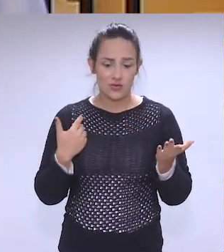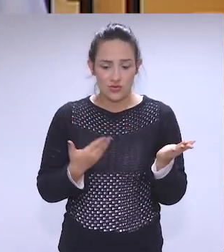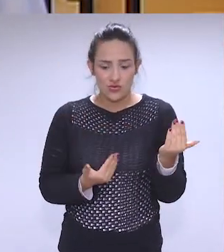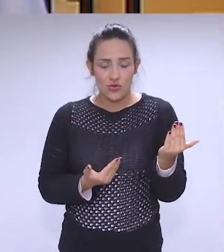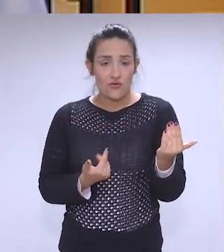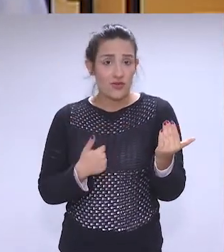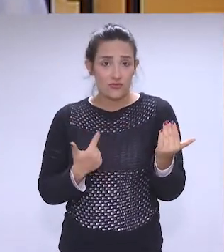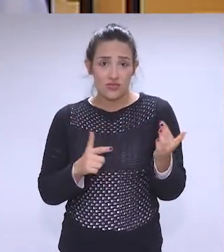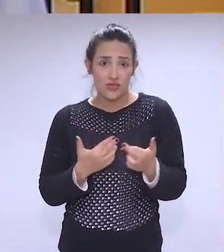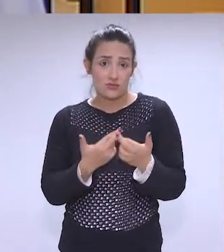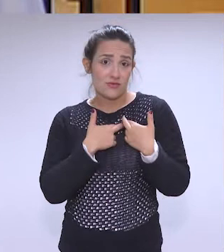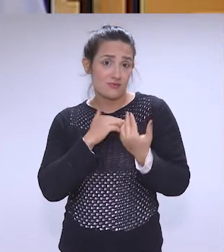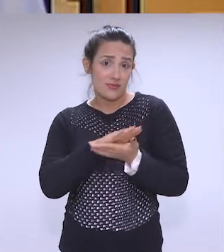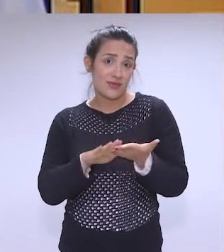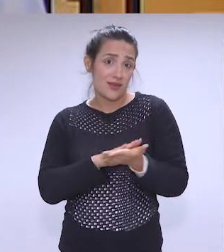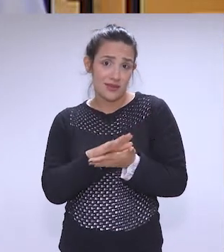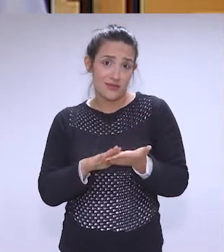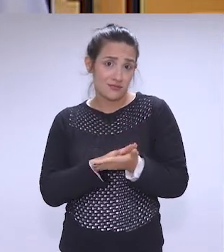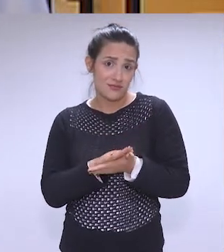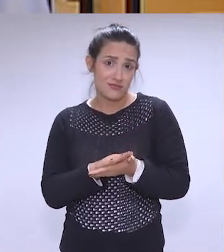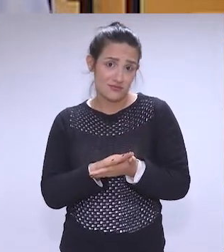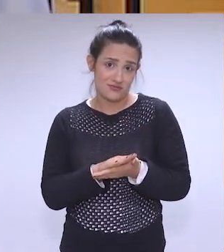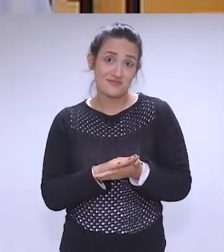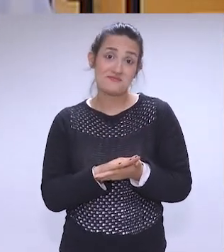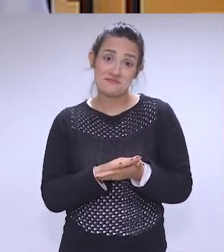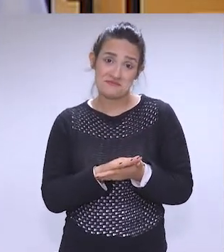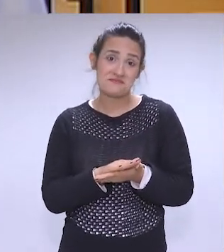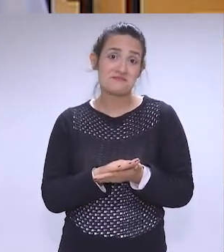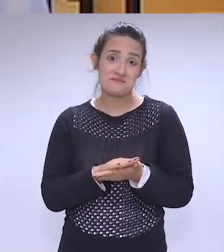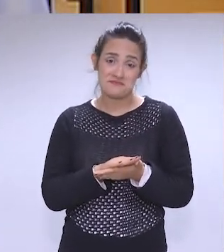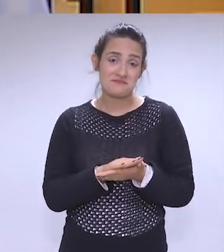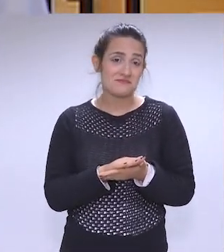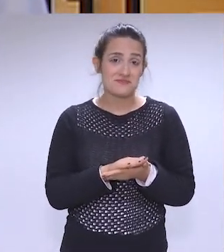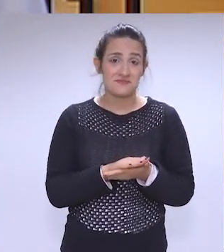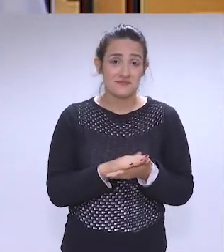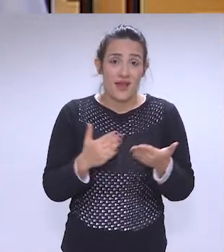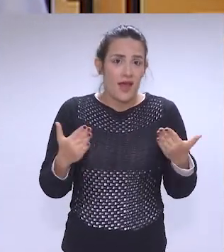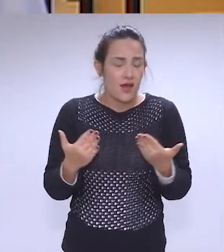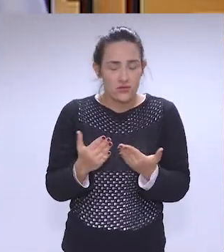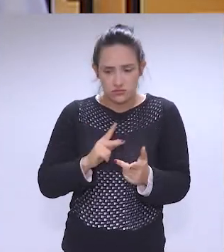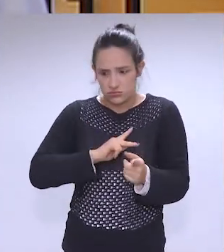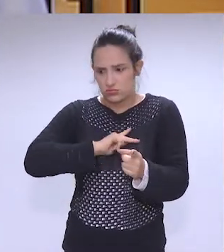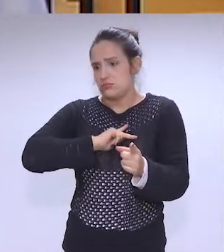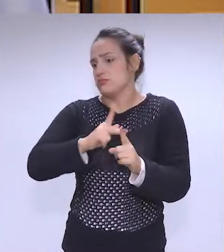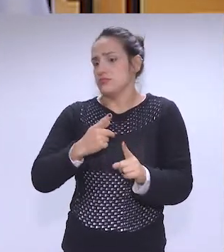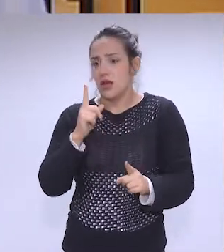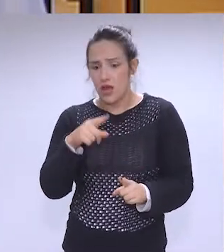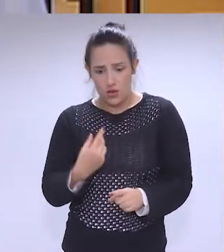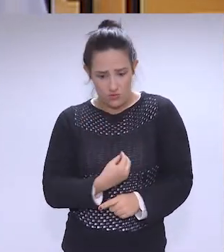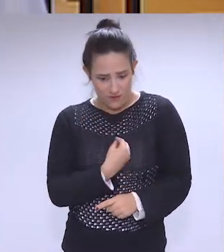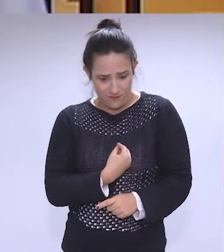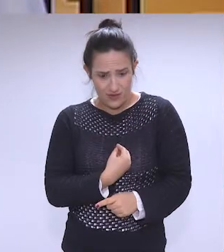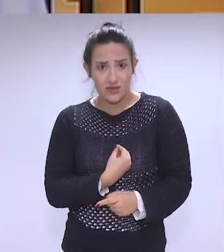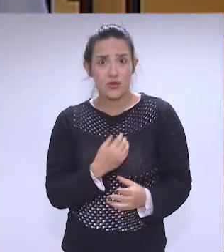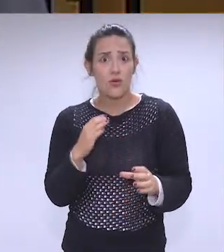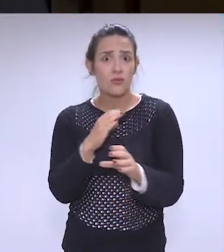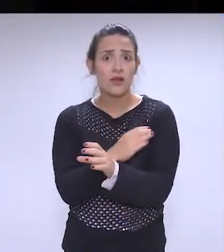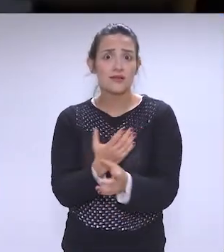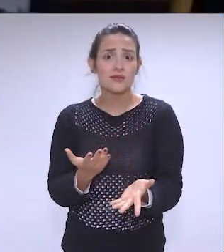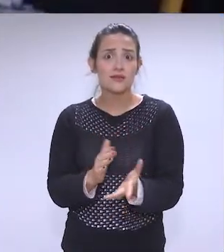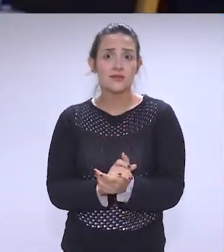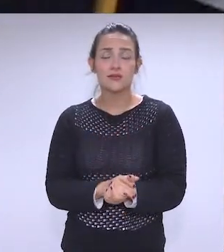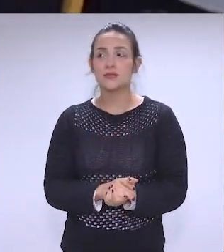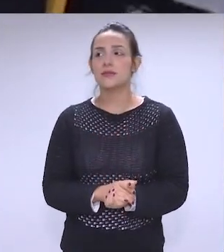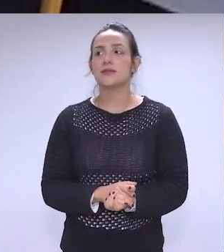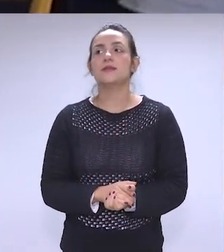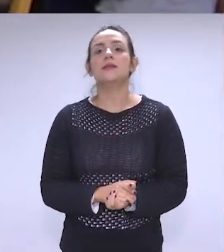uma adolescente que antes não tinha responsabilidade em relação assim a nada e ter responsabilidade agora a tudo.